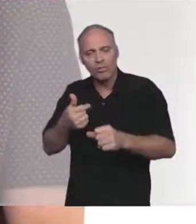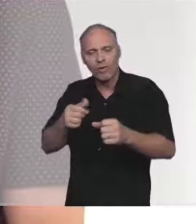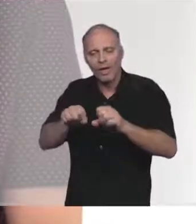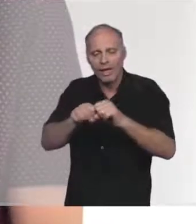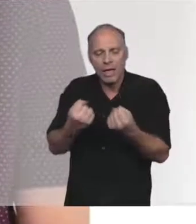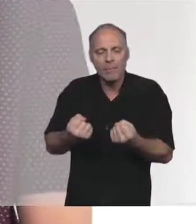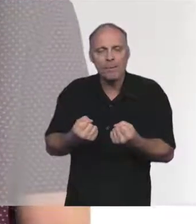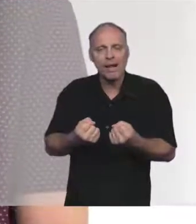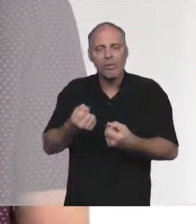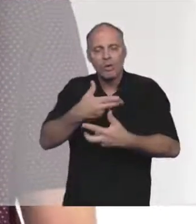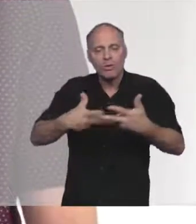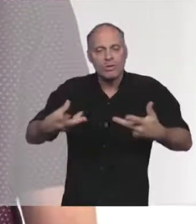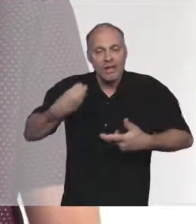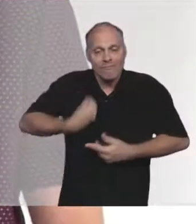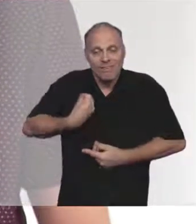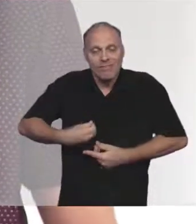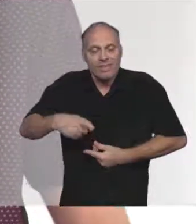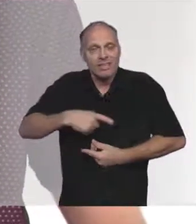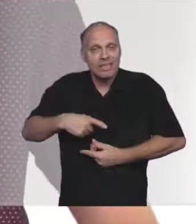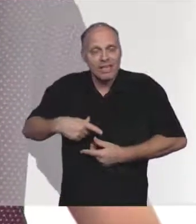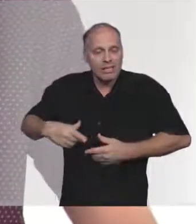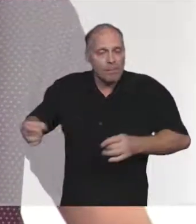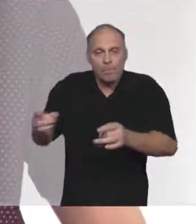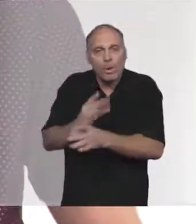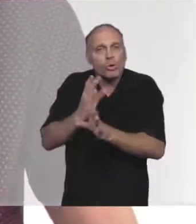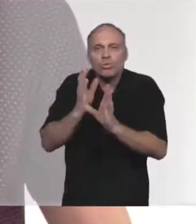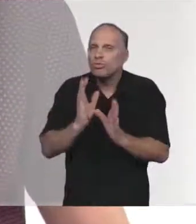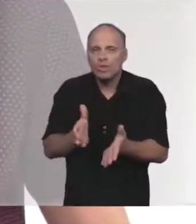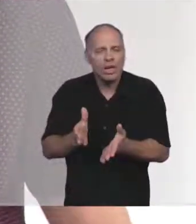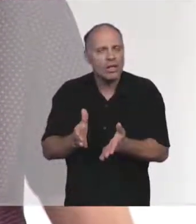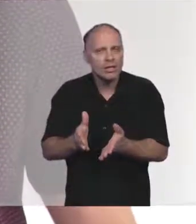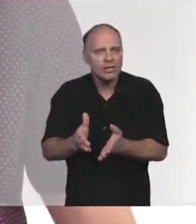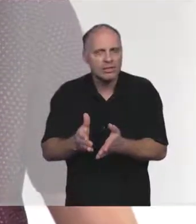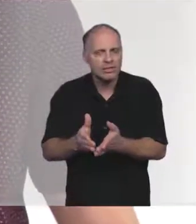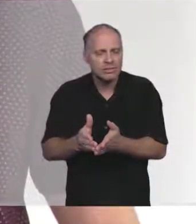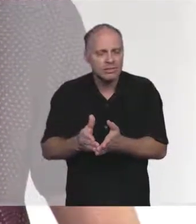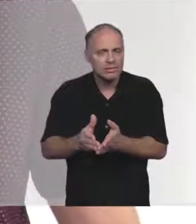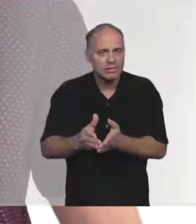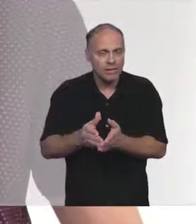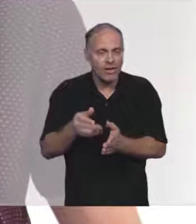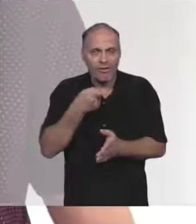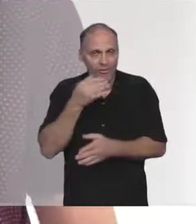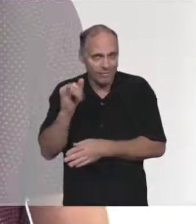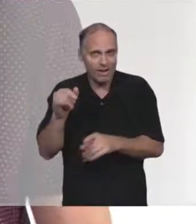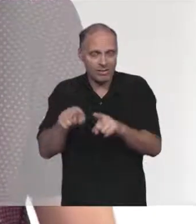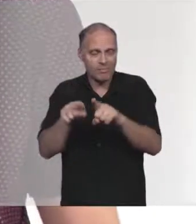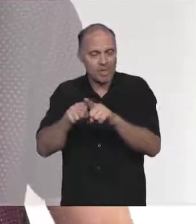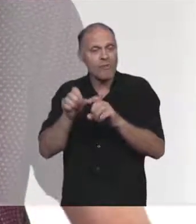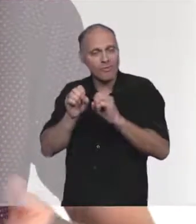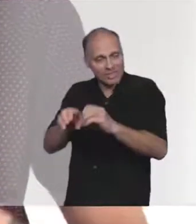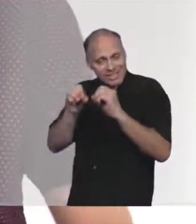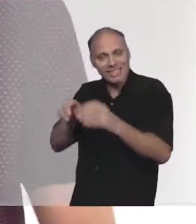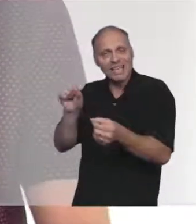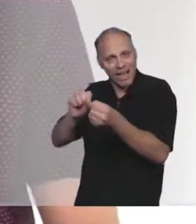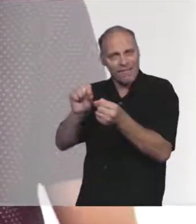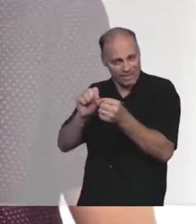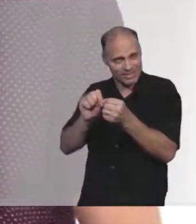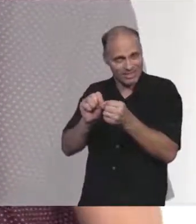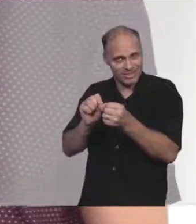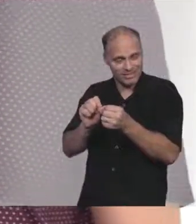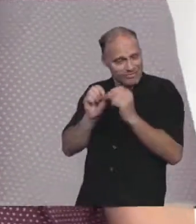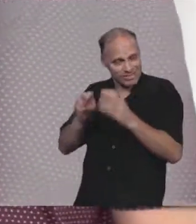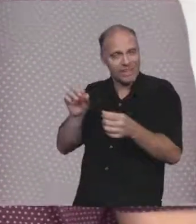algo orgânico e vivo que já está muito pronto. Então ele disse até, né, eu vou te ensinar a